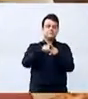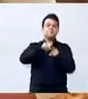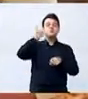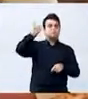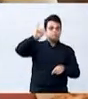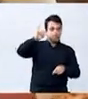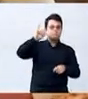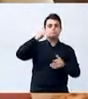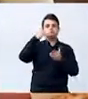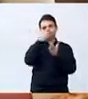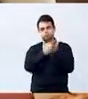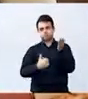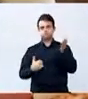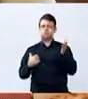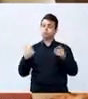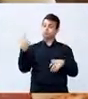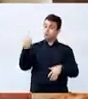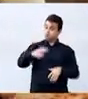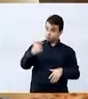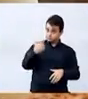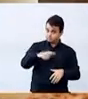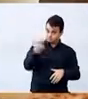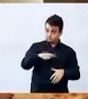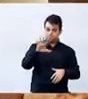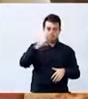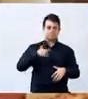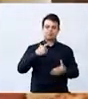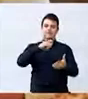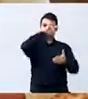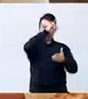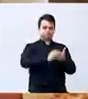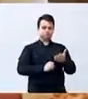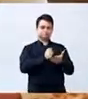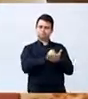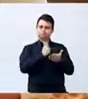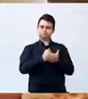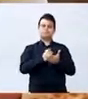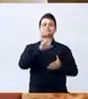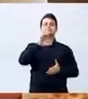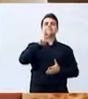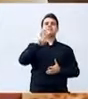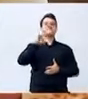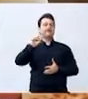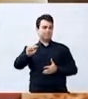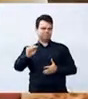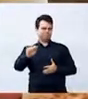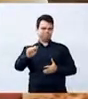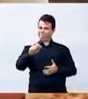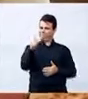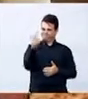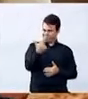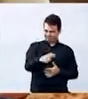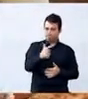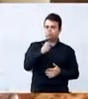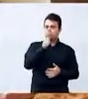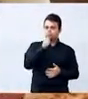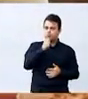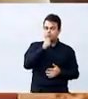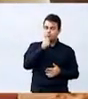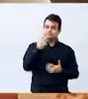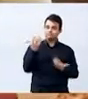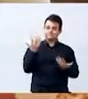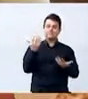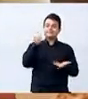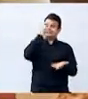tem isenção de nada, porque nós ainda não temos a certificação, que é o SEBAS. Então, se você for ver, a